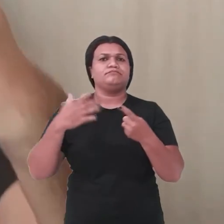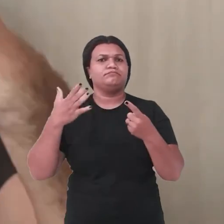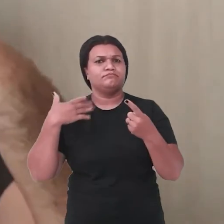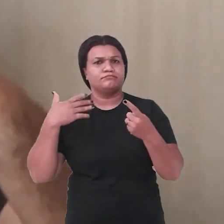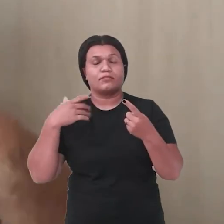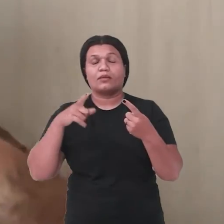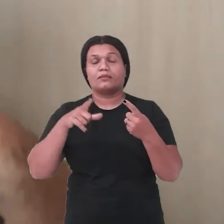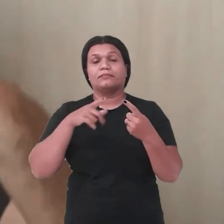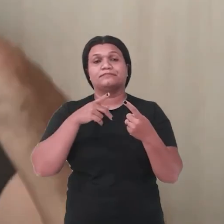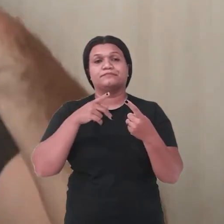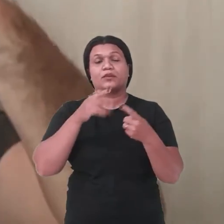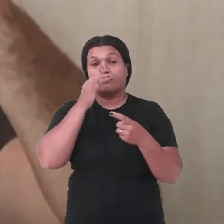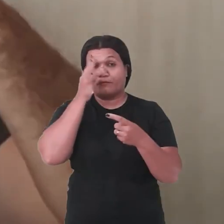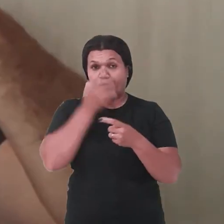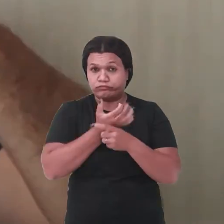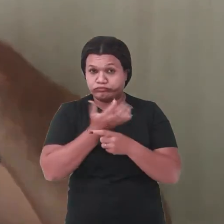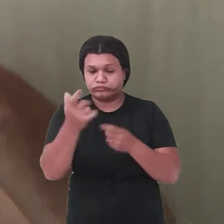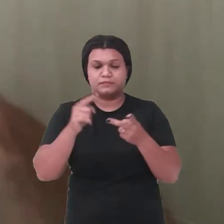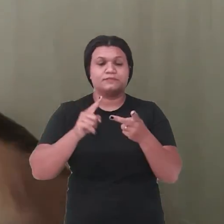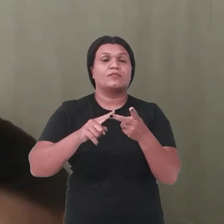estações do ano: primavera,